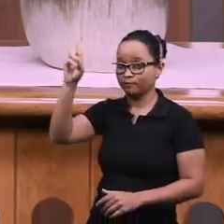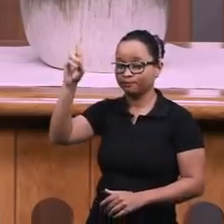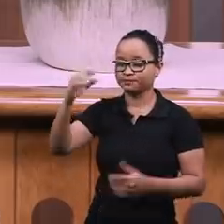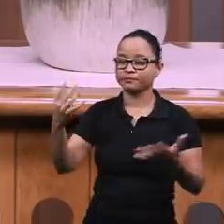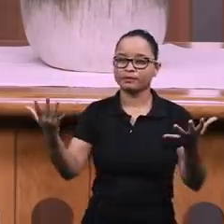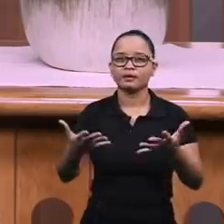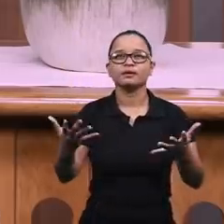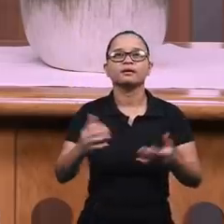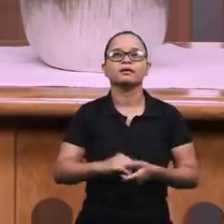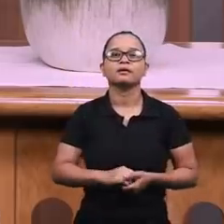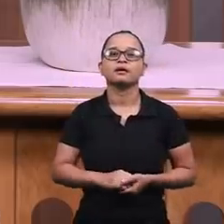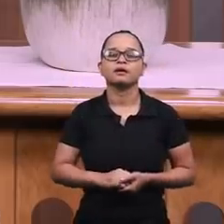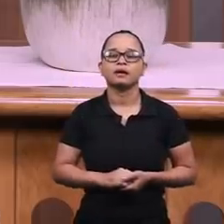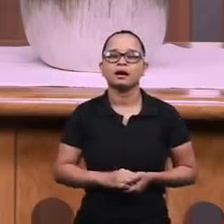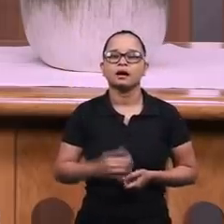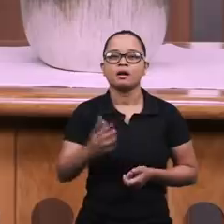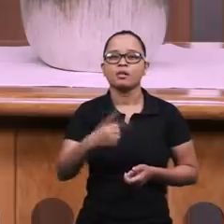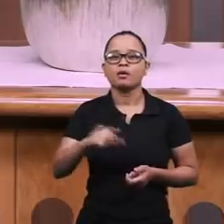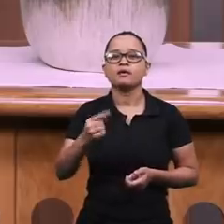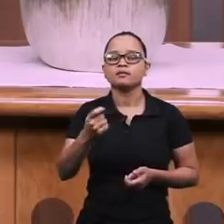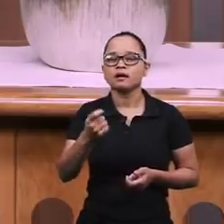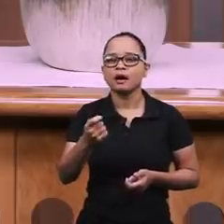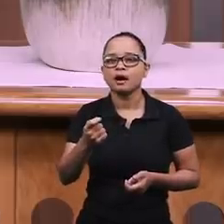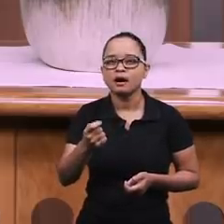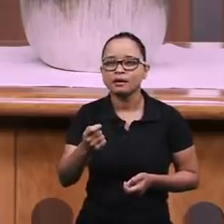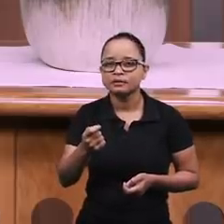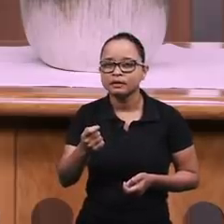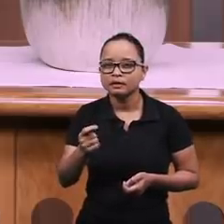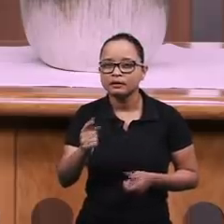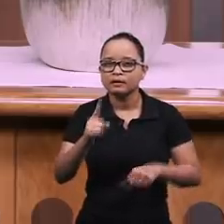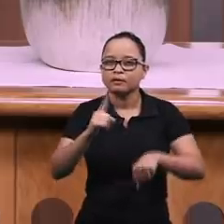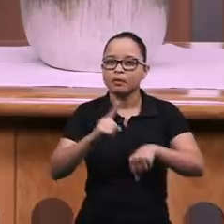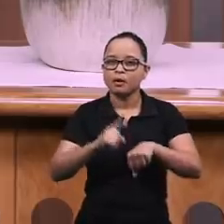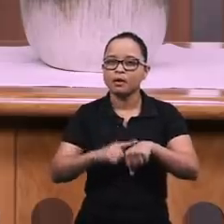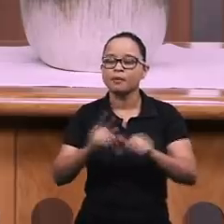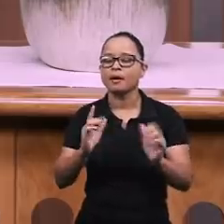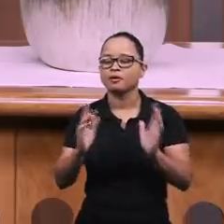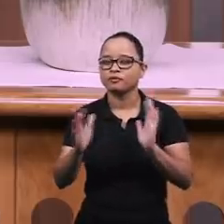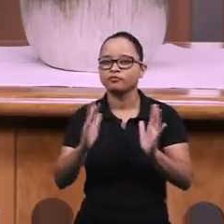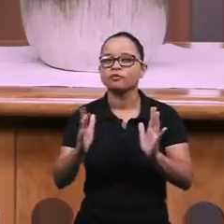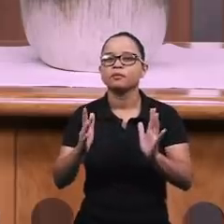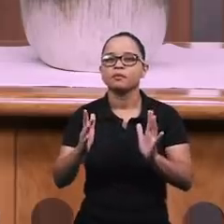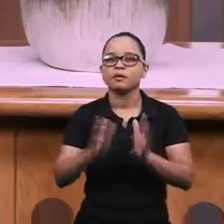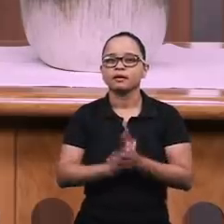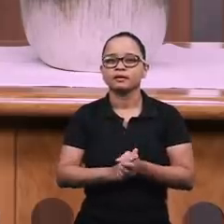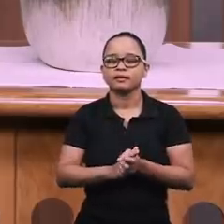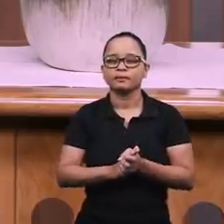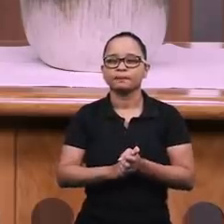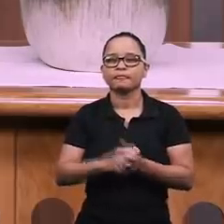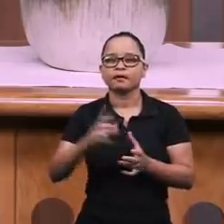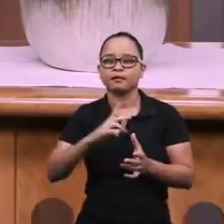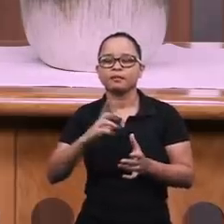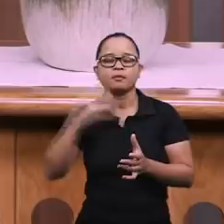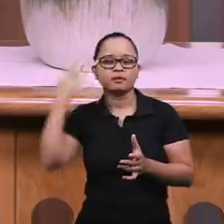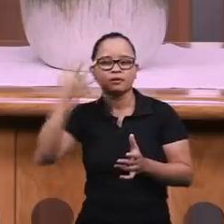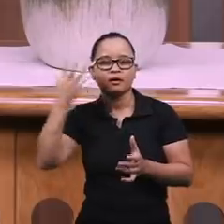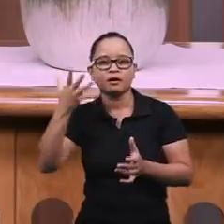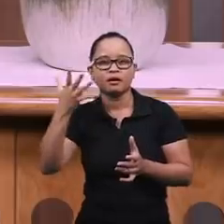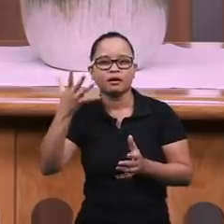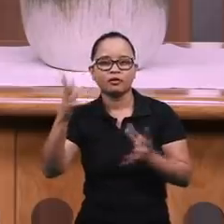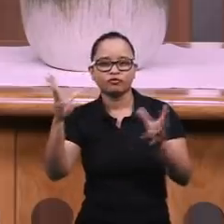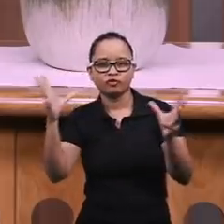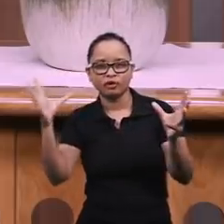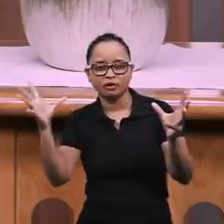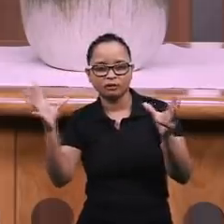com o louvor estamos agora nos aproximando momento em que ouviremos uma palavra é que fecha que faz o